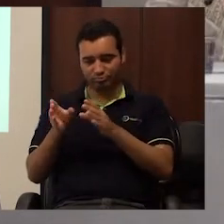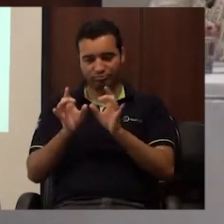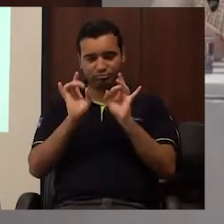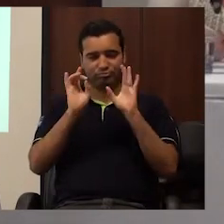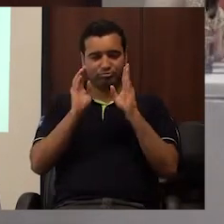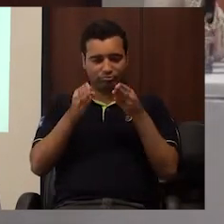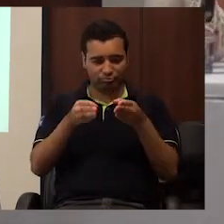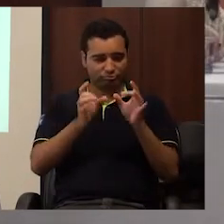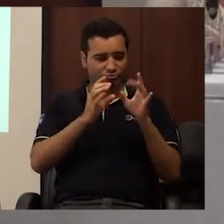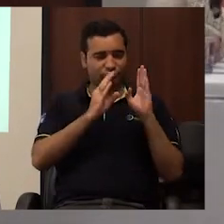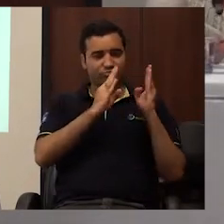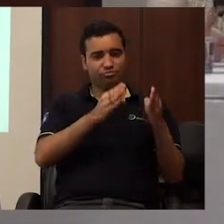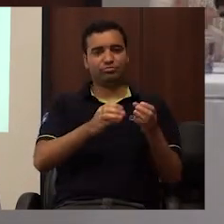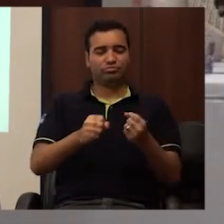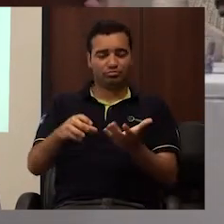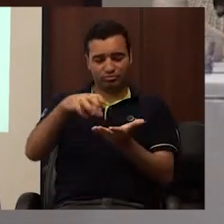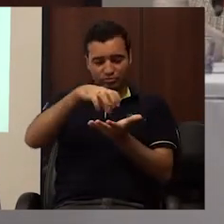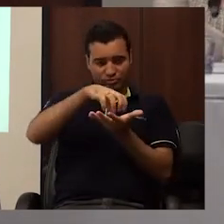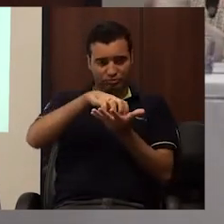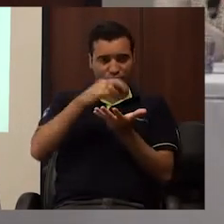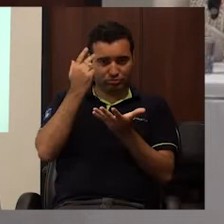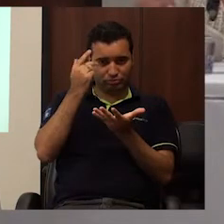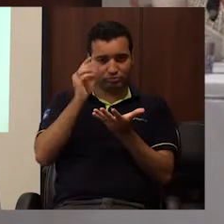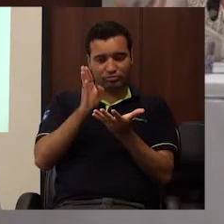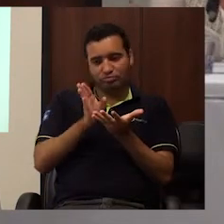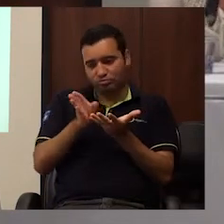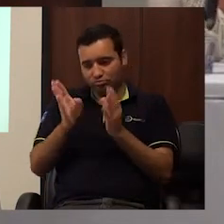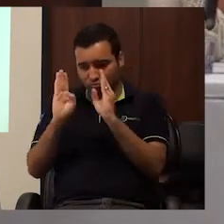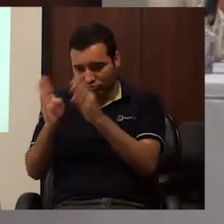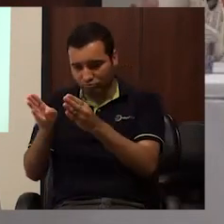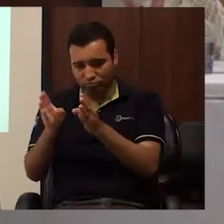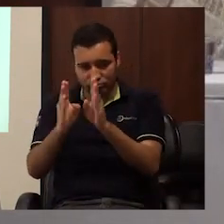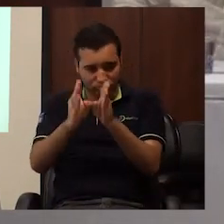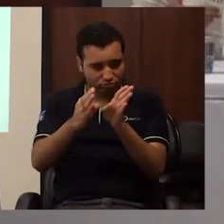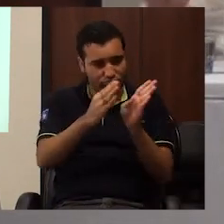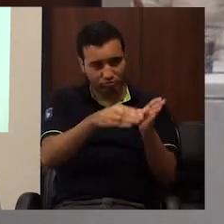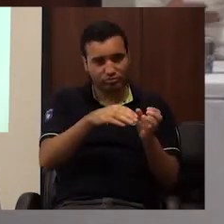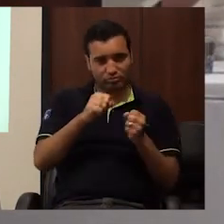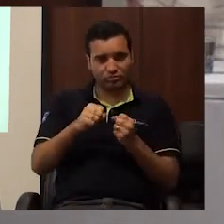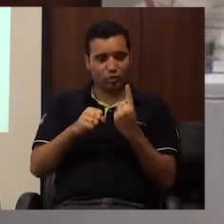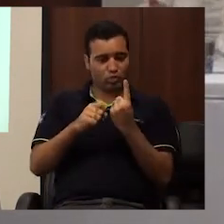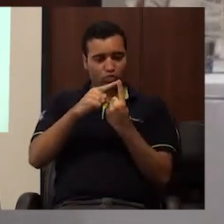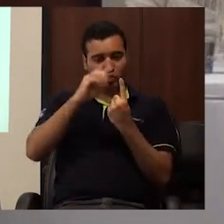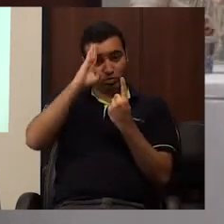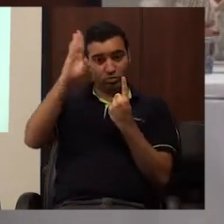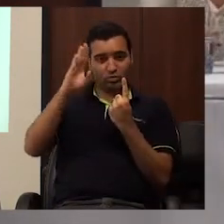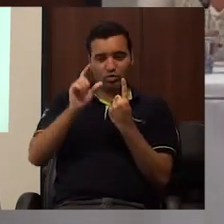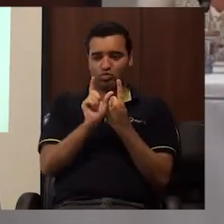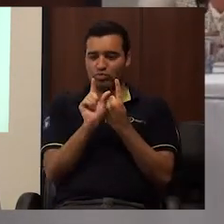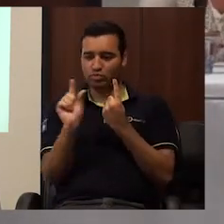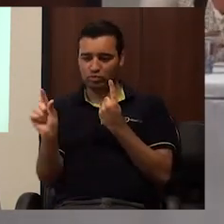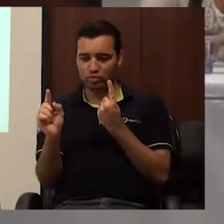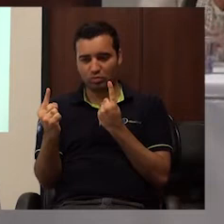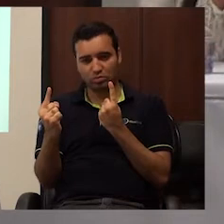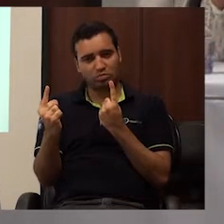a possibilidade de ter um núcleo comum e algumas especialidades, e isso fixando conteúdos